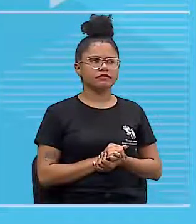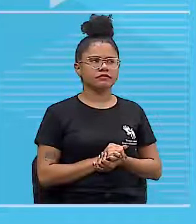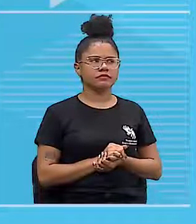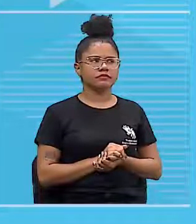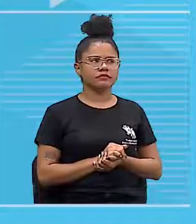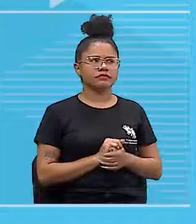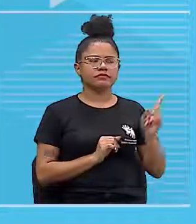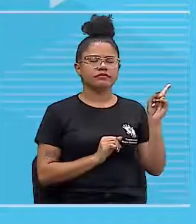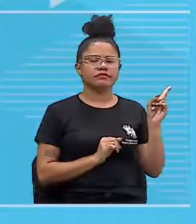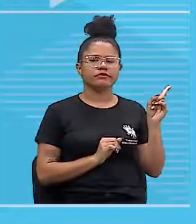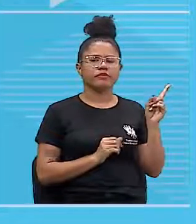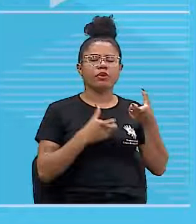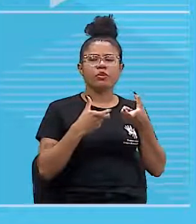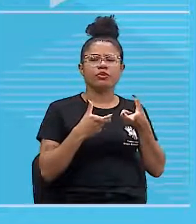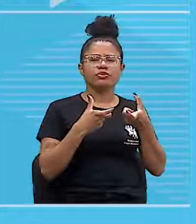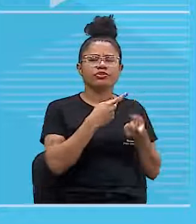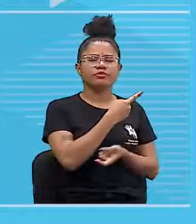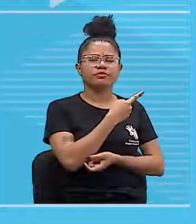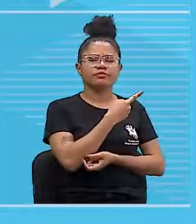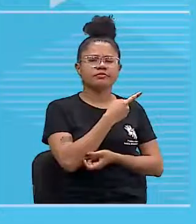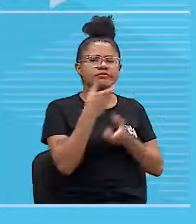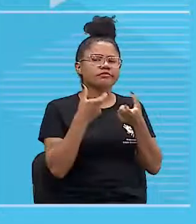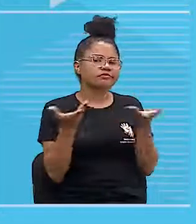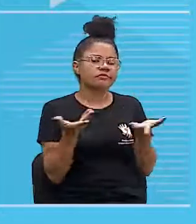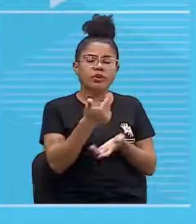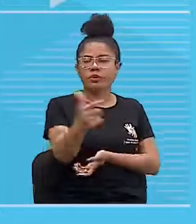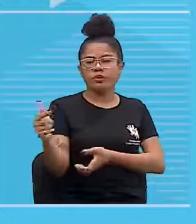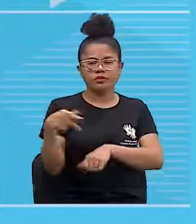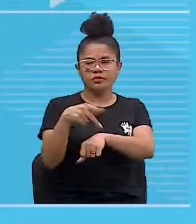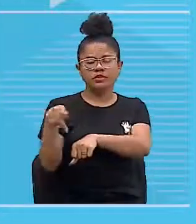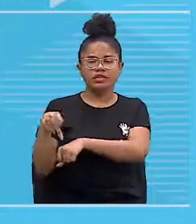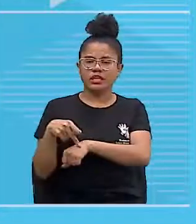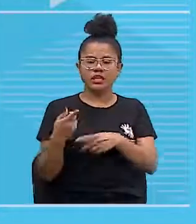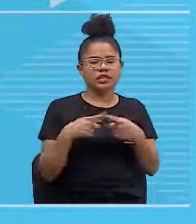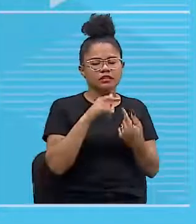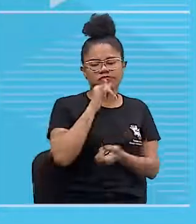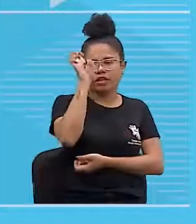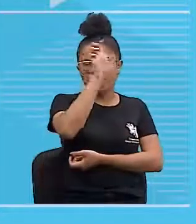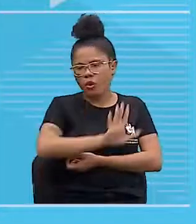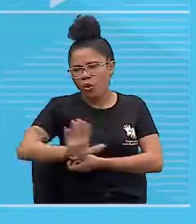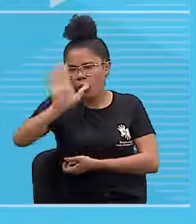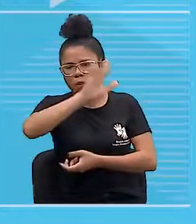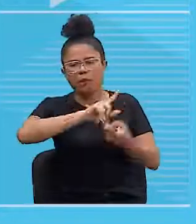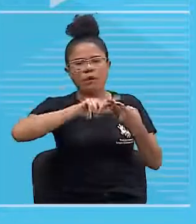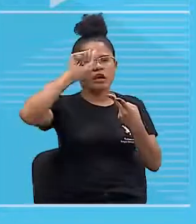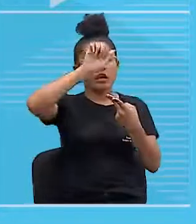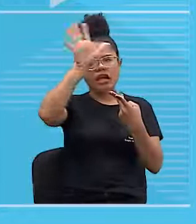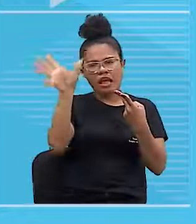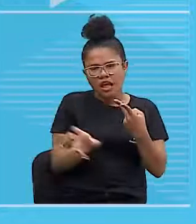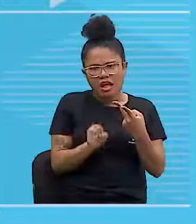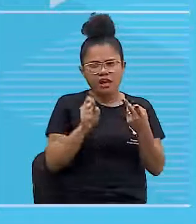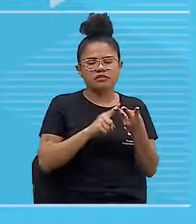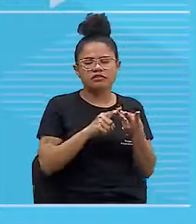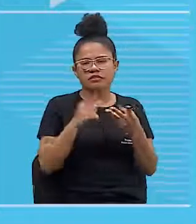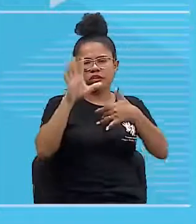exterior quem é o exterior ora o exterior outros países galera com a Europa com a Ásia com a América do Norte entendeu